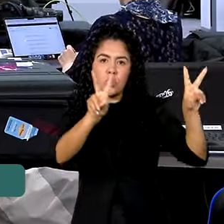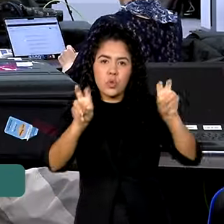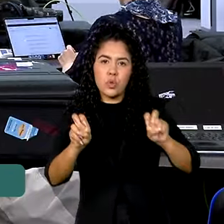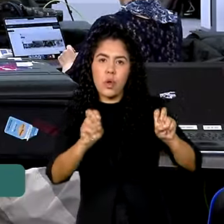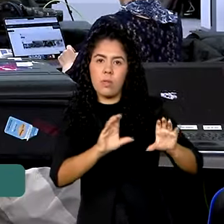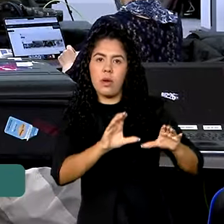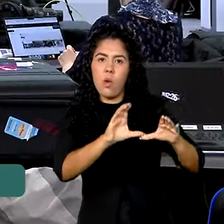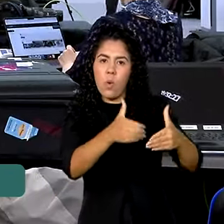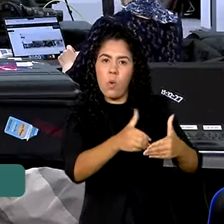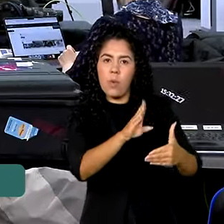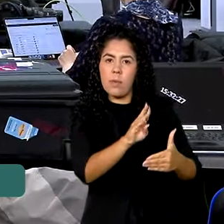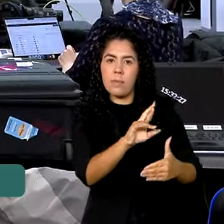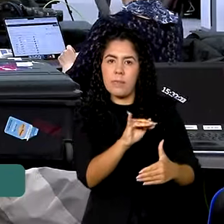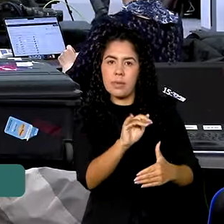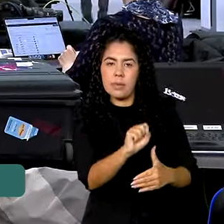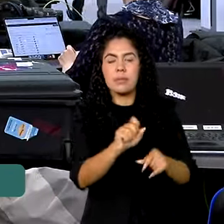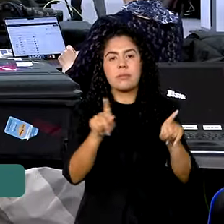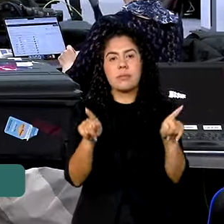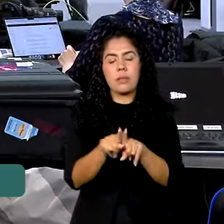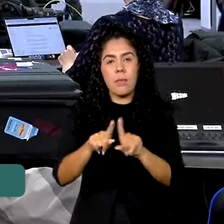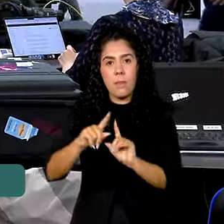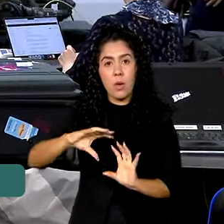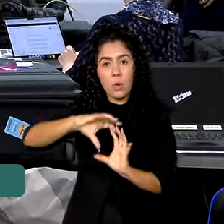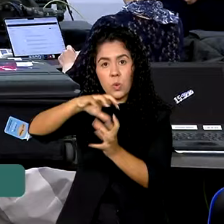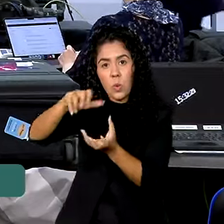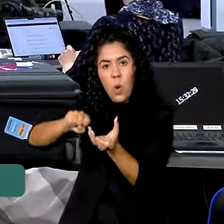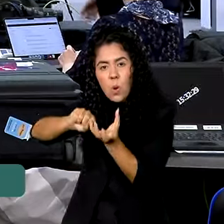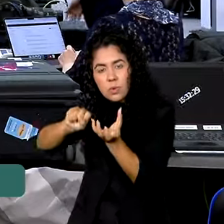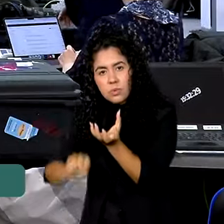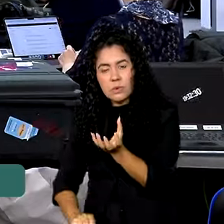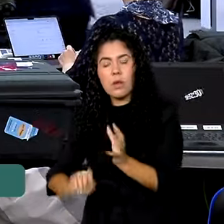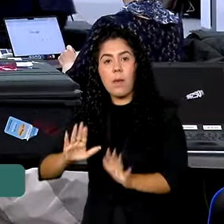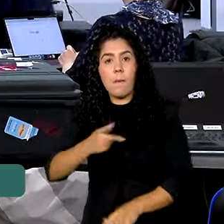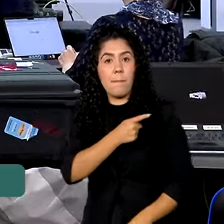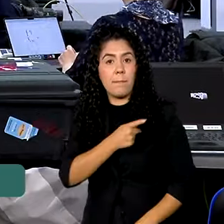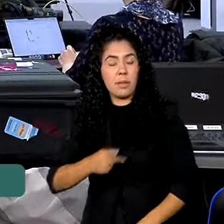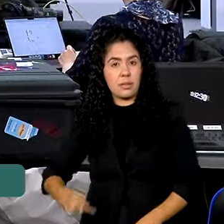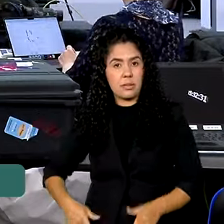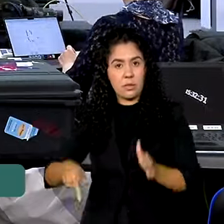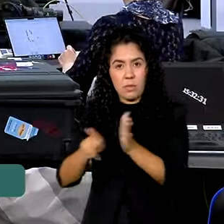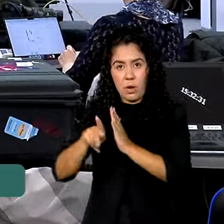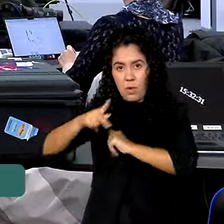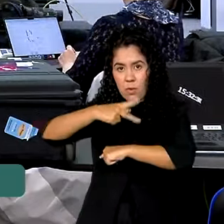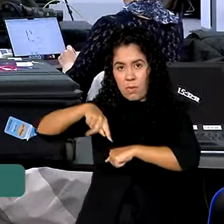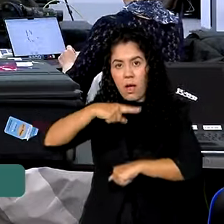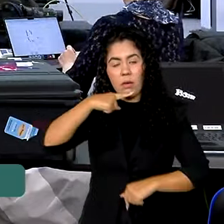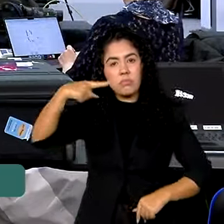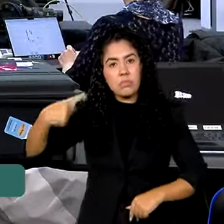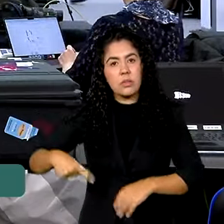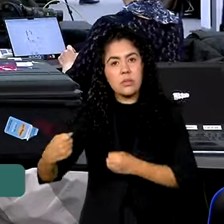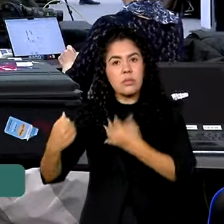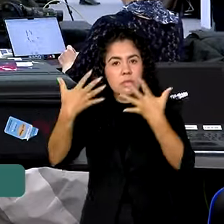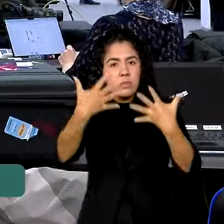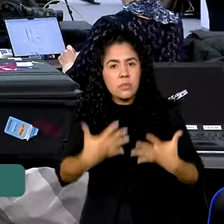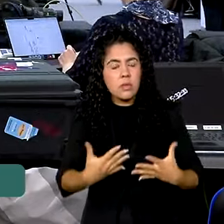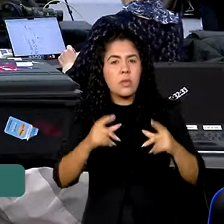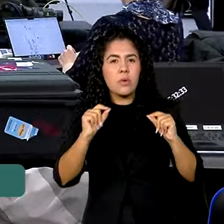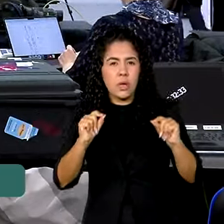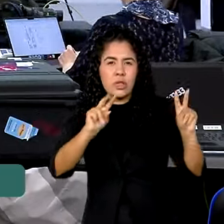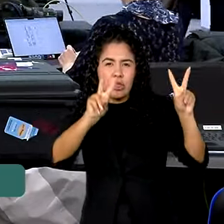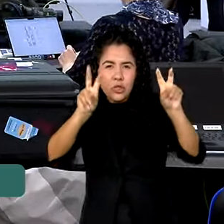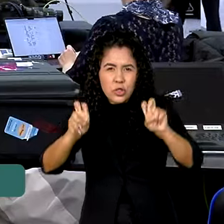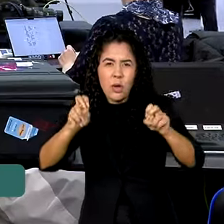global no discurso de abertura o anfitrião presidente Vladimir Putin ressaltou o aumento das tensões no oriente